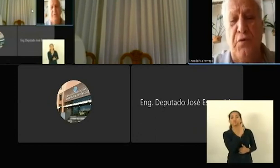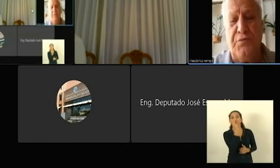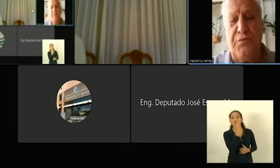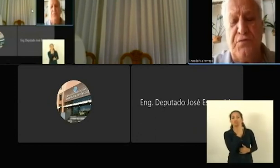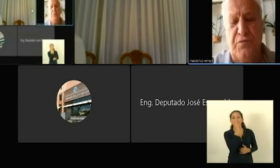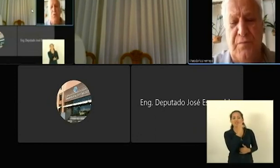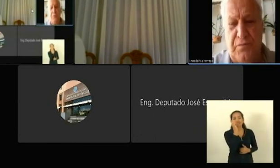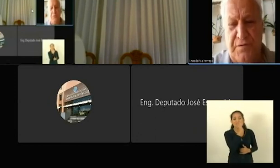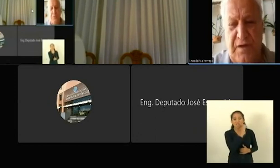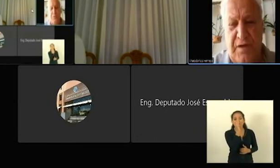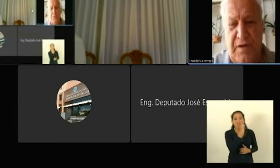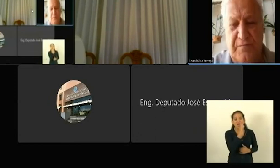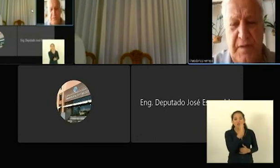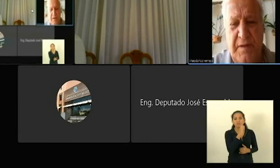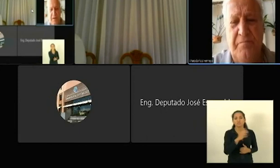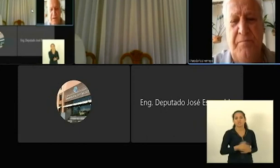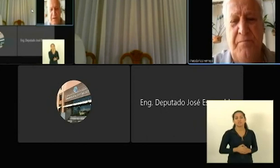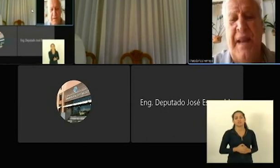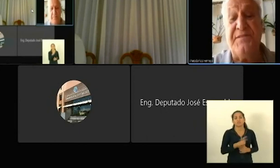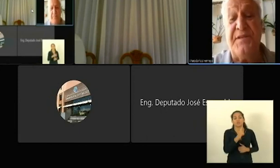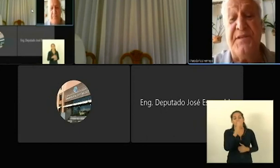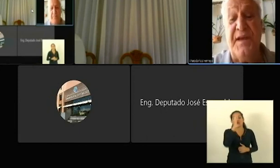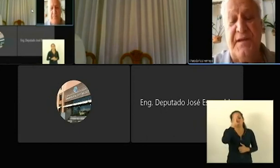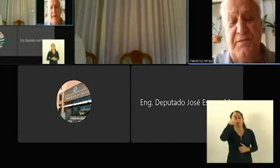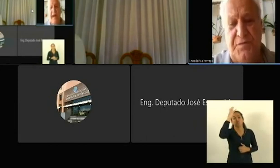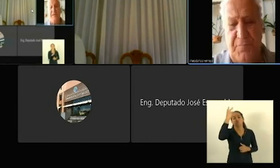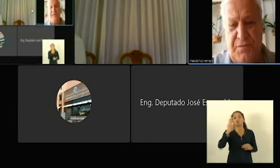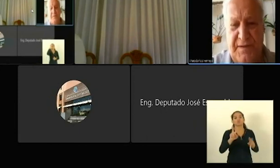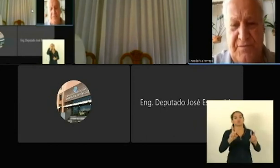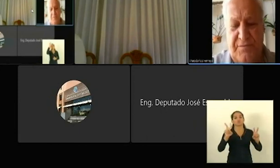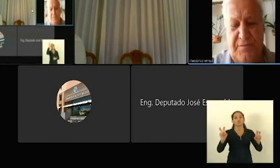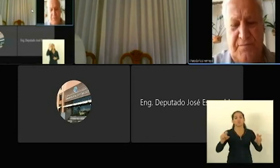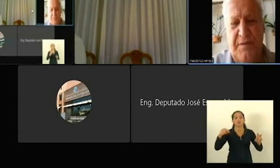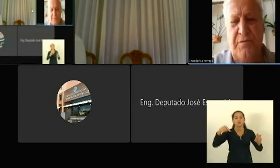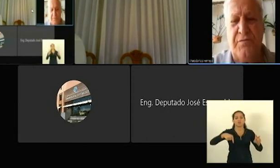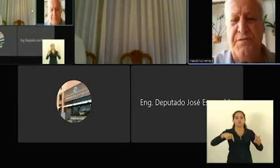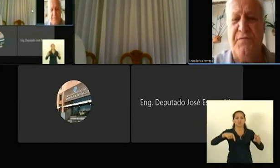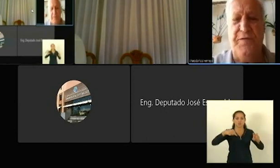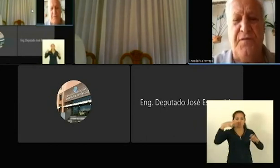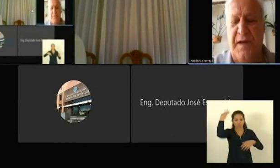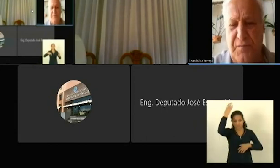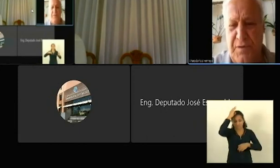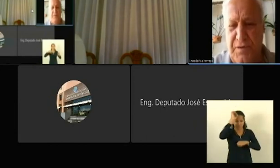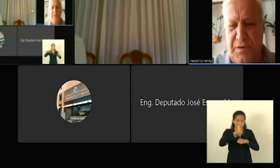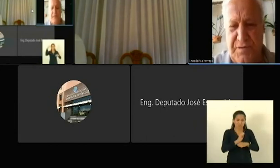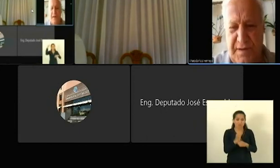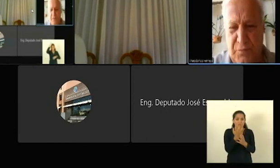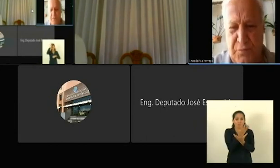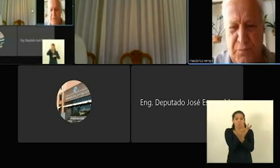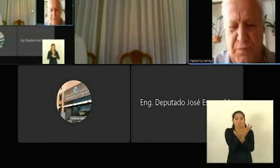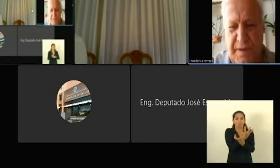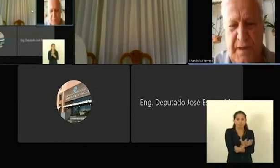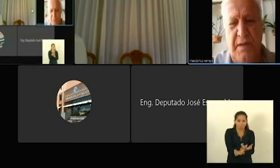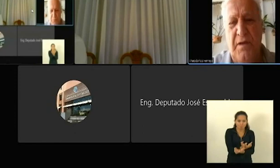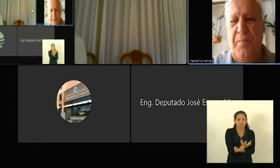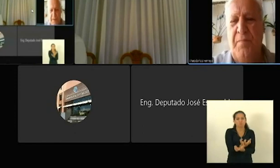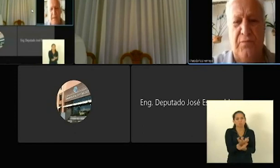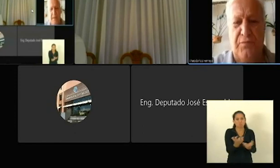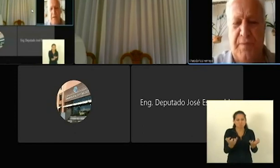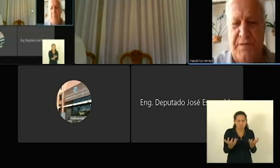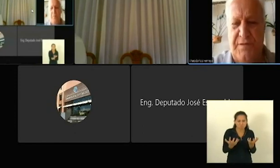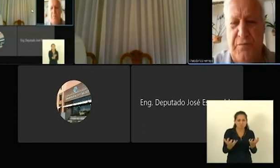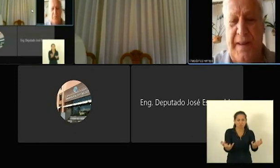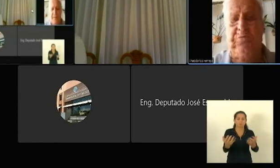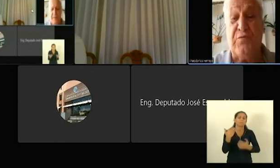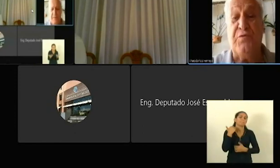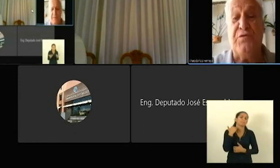encontro de uma solução para a seca do Espírito Santo Inclusive enviando o ministro da agricultura, o Banco do